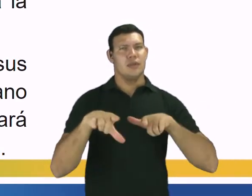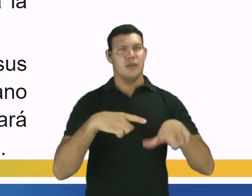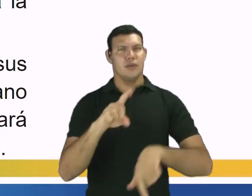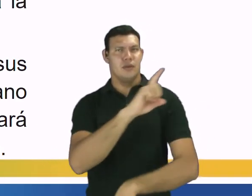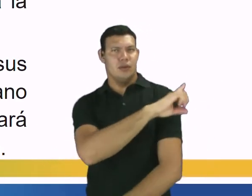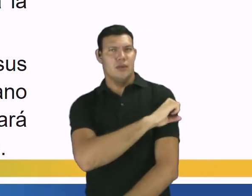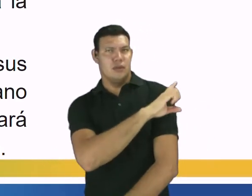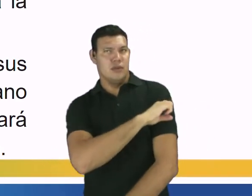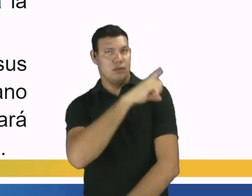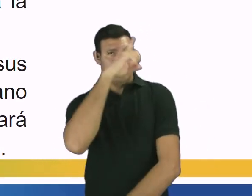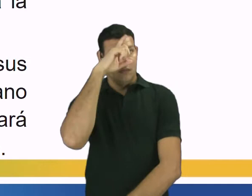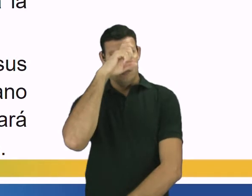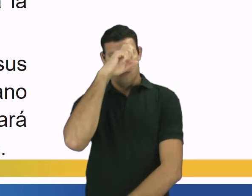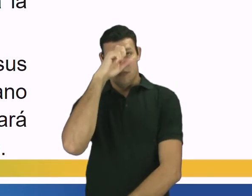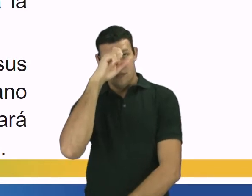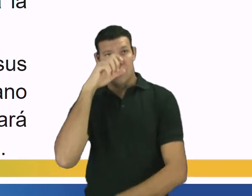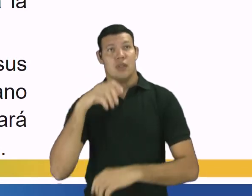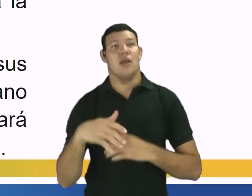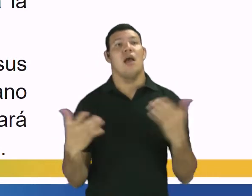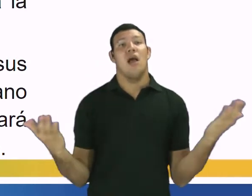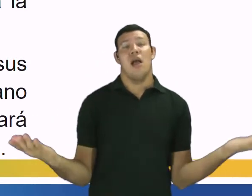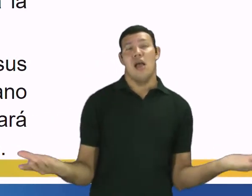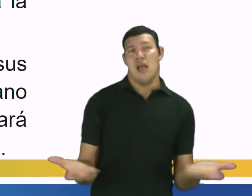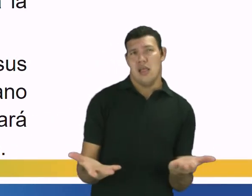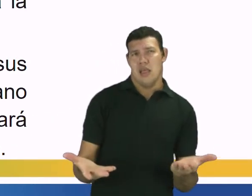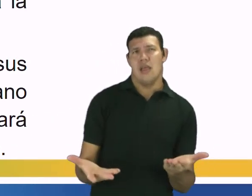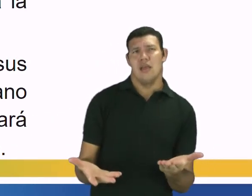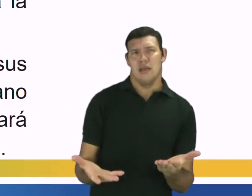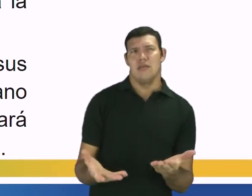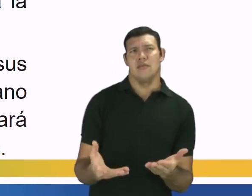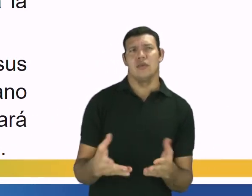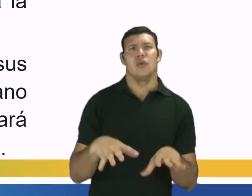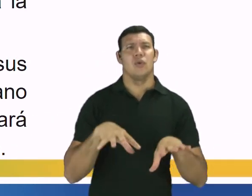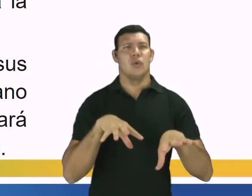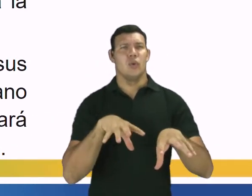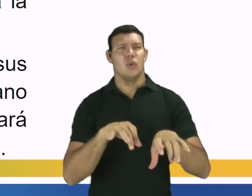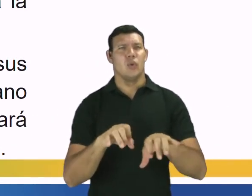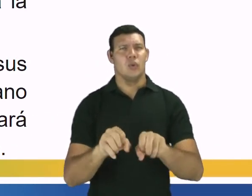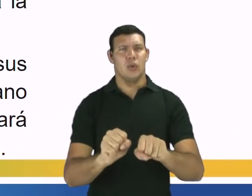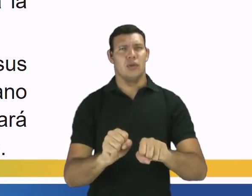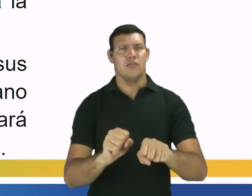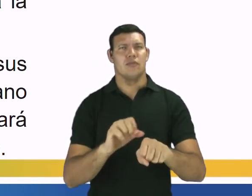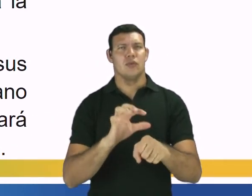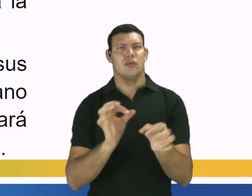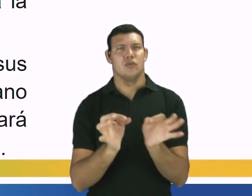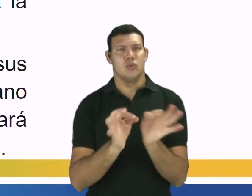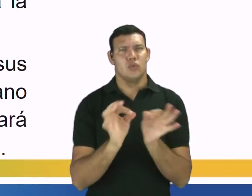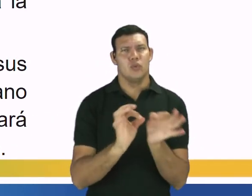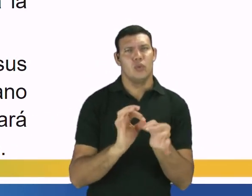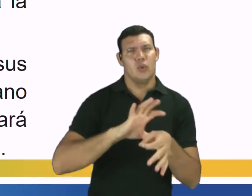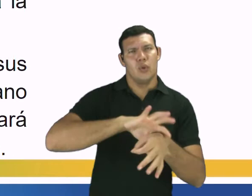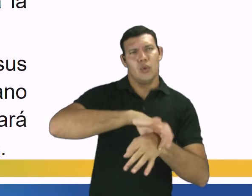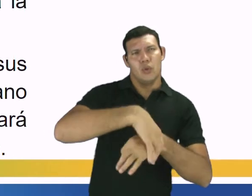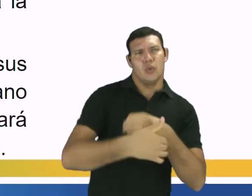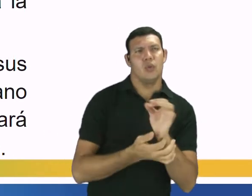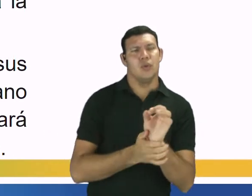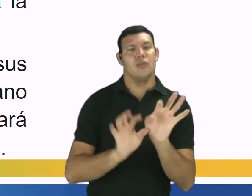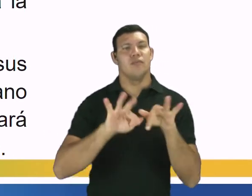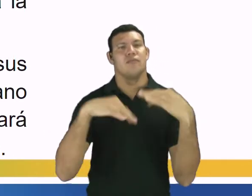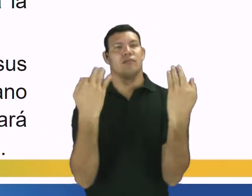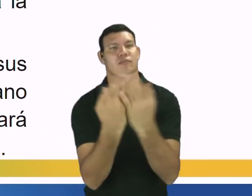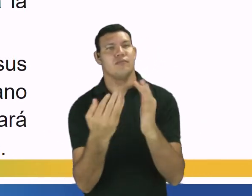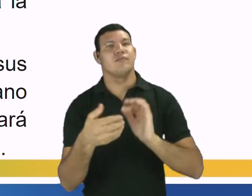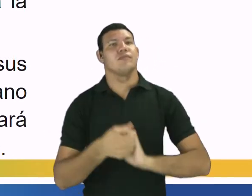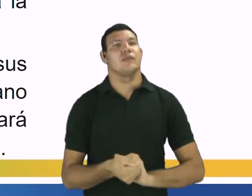televisión. Mi hermano mayor todavía vive con nós, pero comprará uma casa para viver com sua namorada el próximo